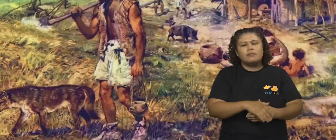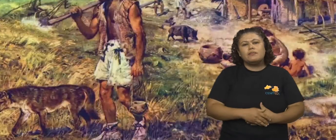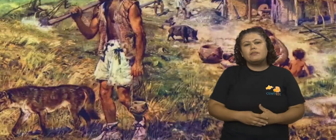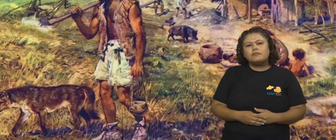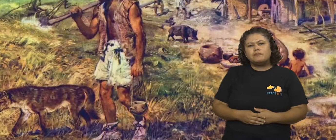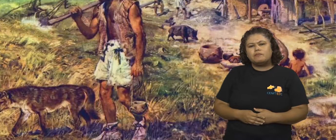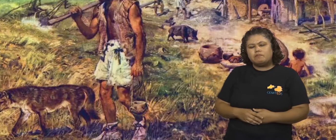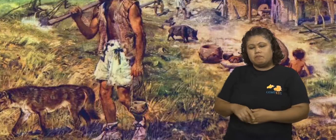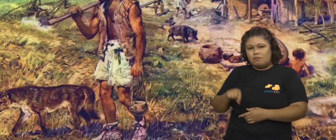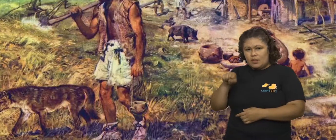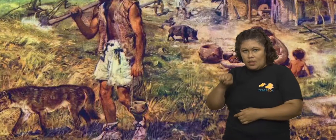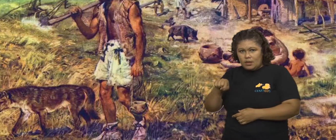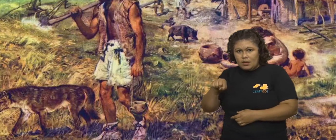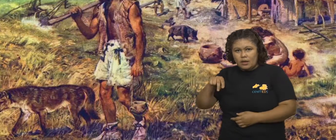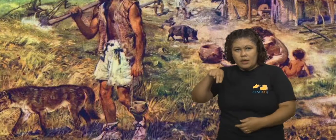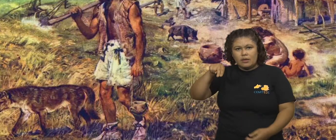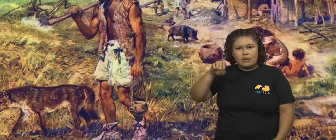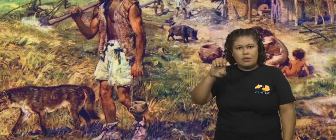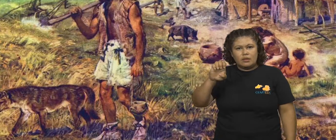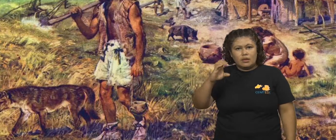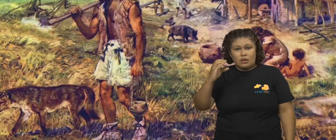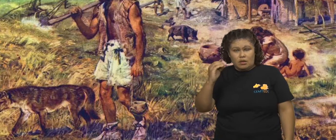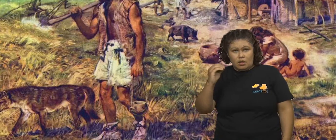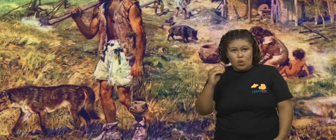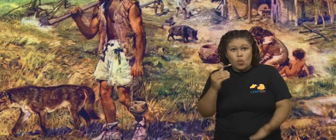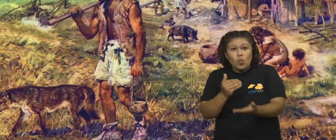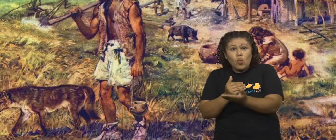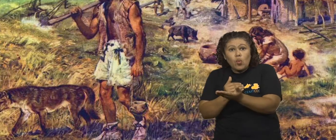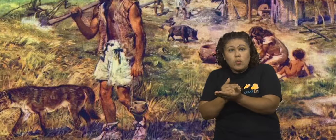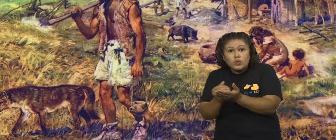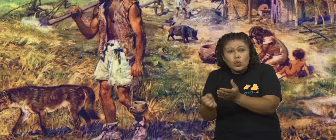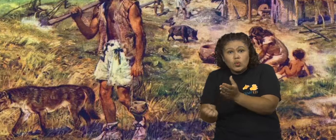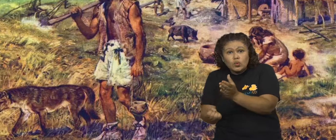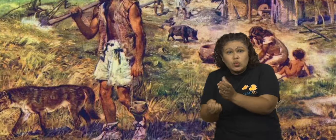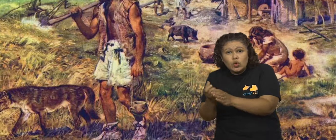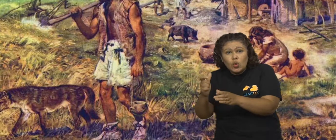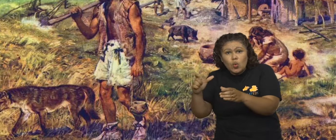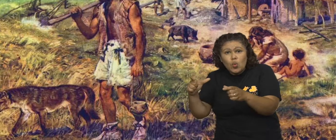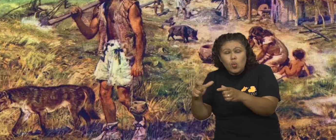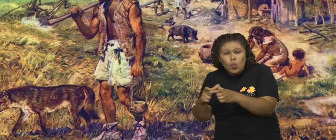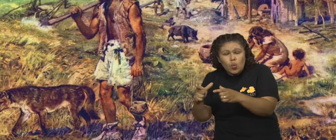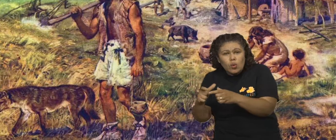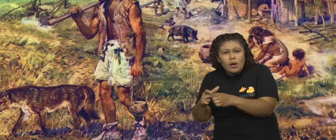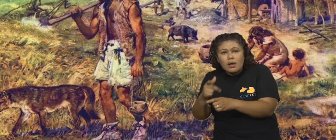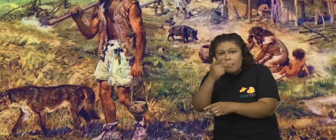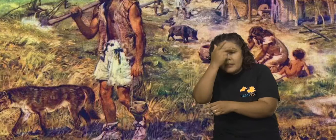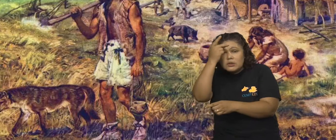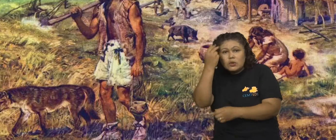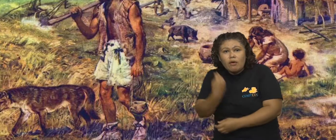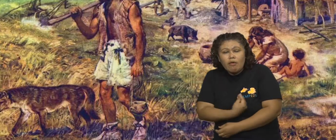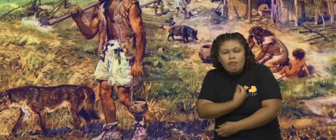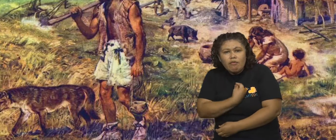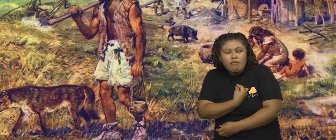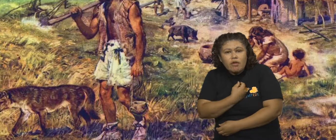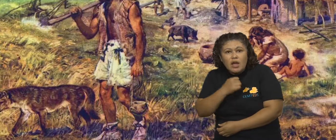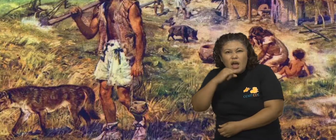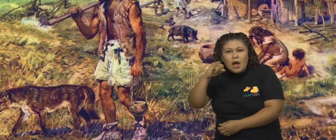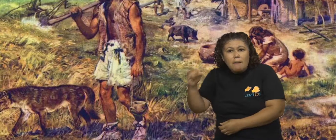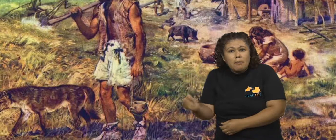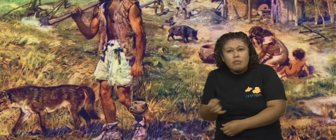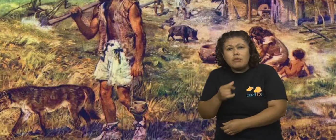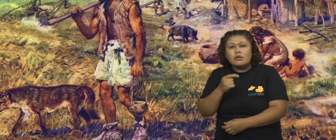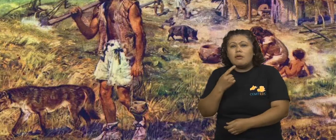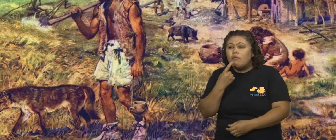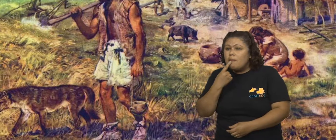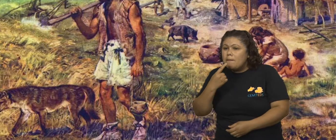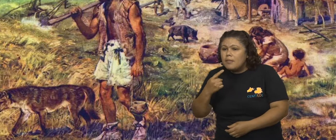No Neolítico, as primeiras aldeias eram criadas próximas de rios para aproveitar a terra fértil, onde eram colocadas